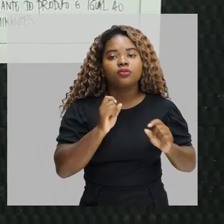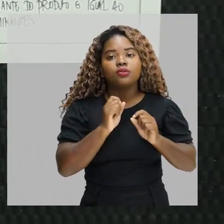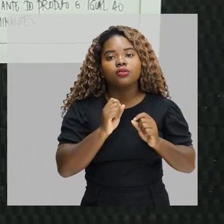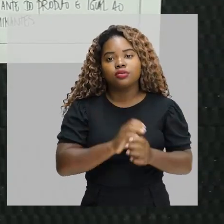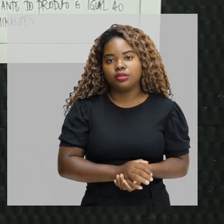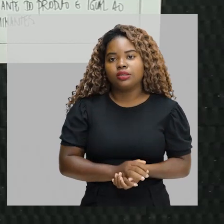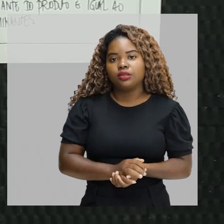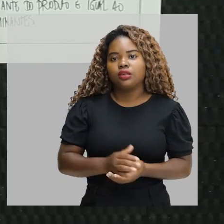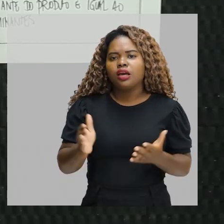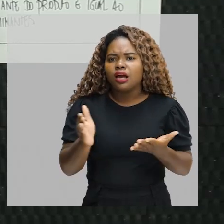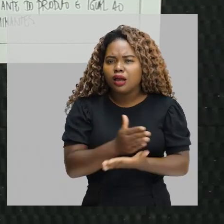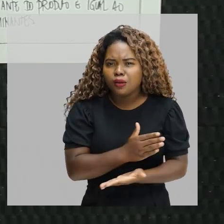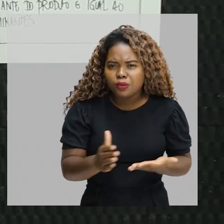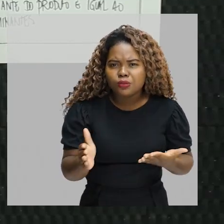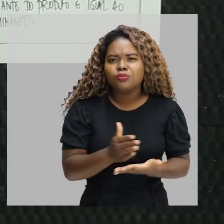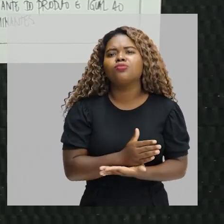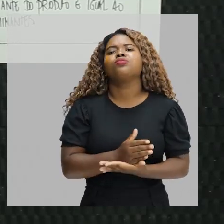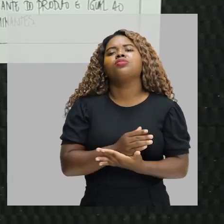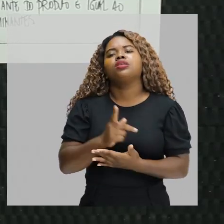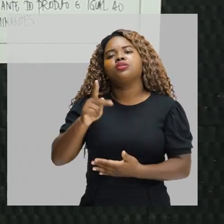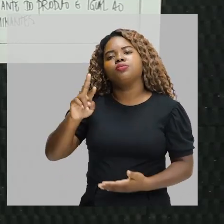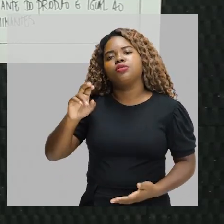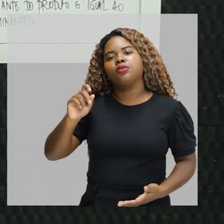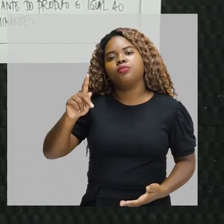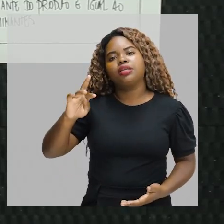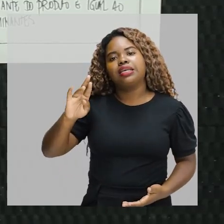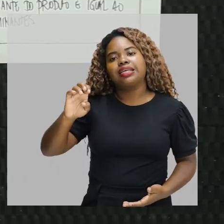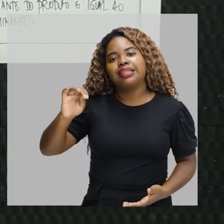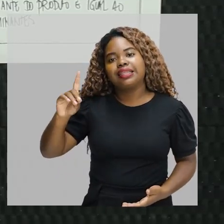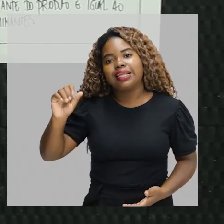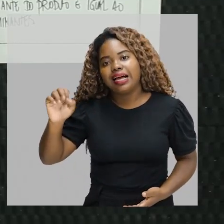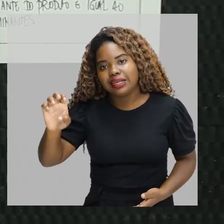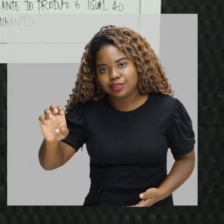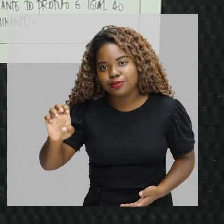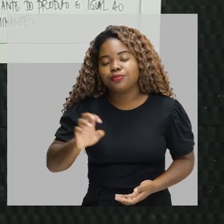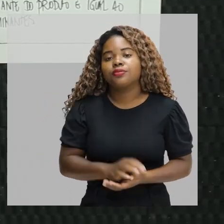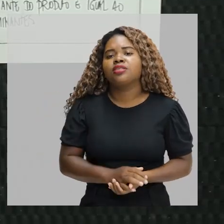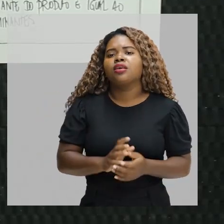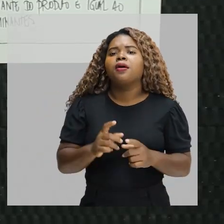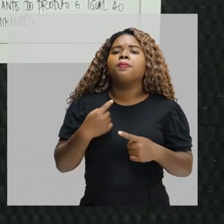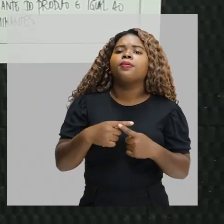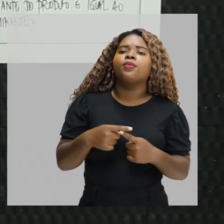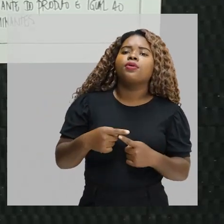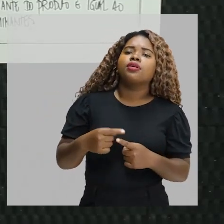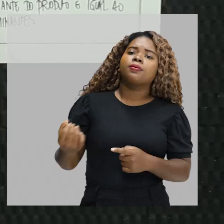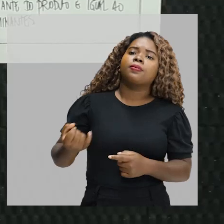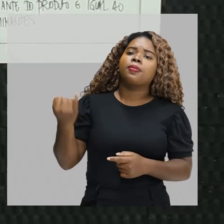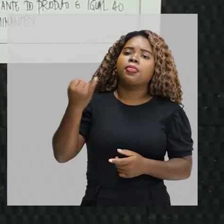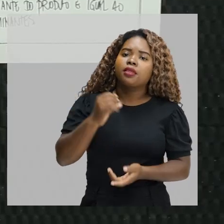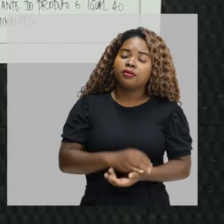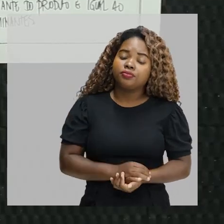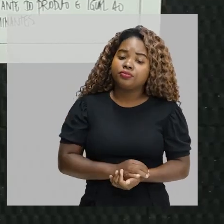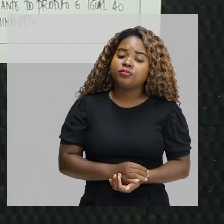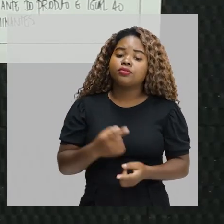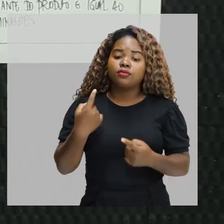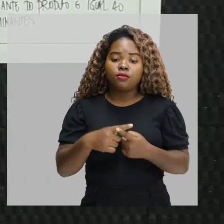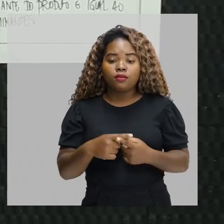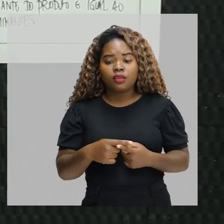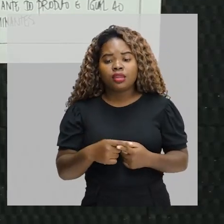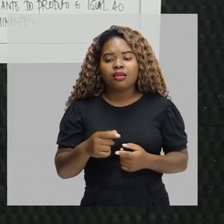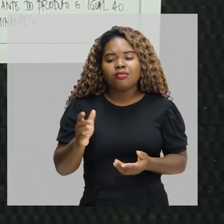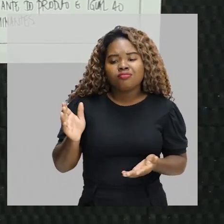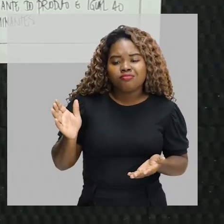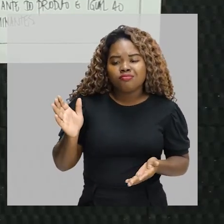dos determinantes. Olha só, o que essas propriedades são importantes? Porque muitas das vezes o cálculo determinante é um